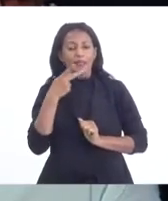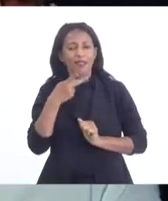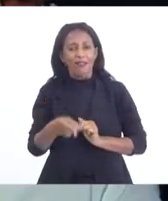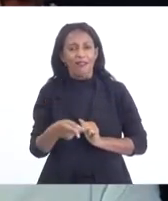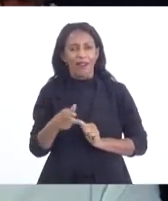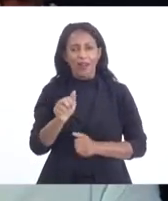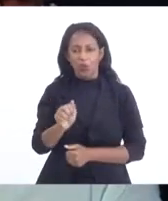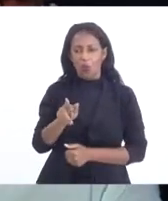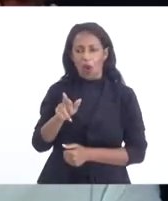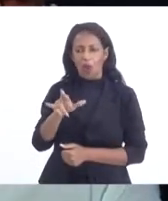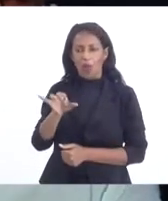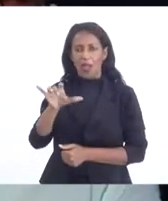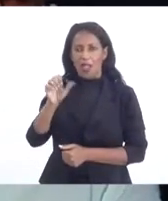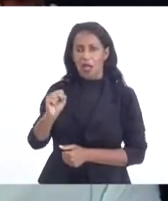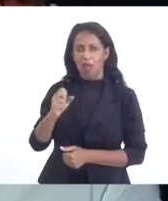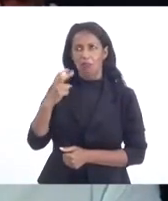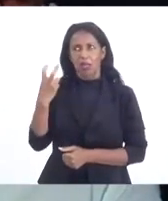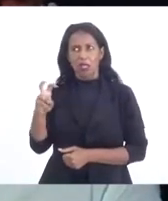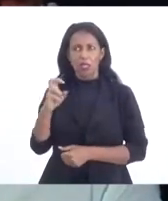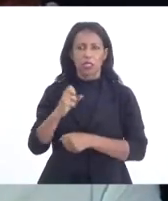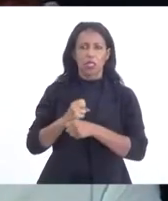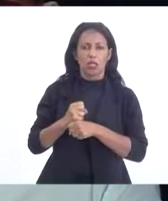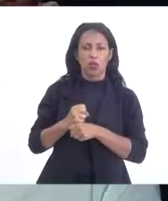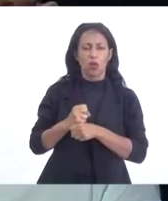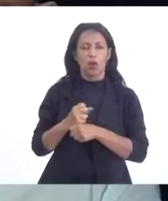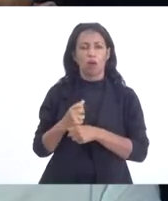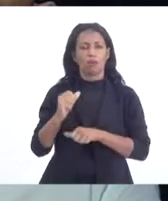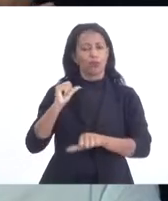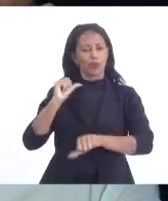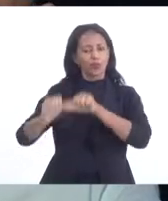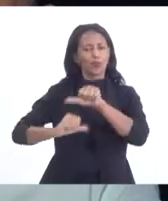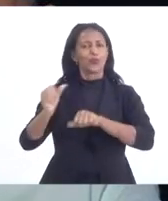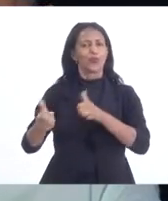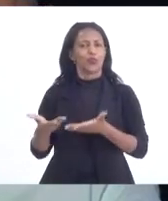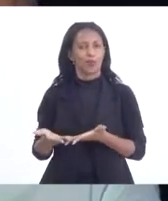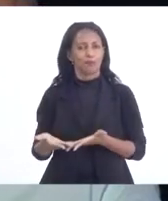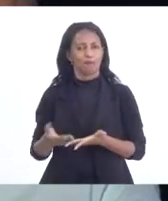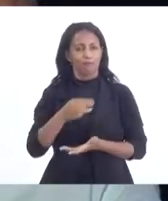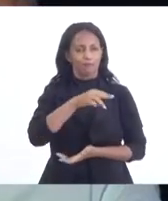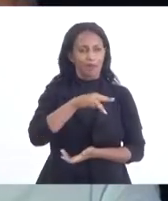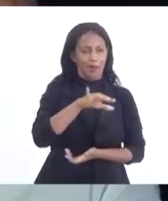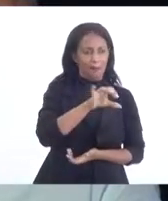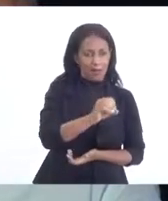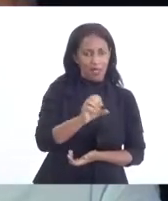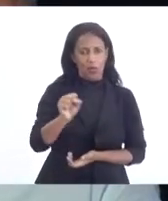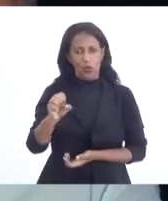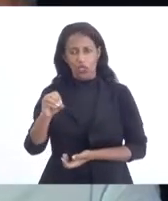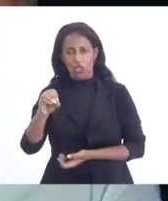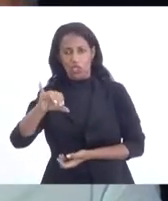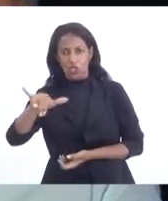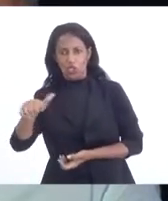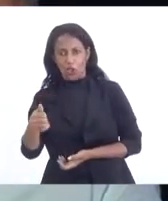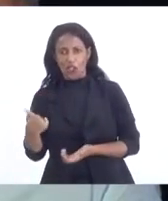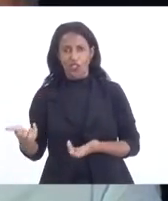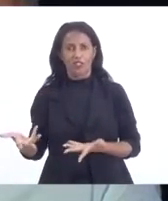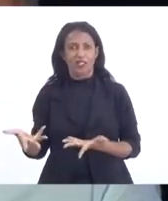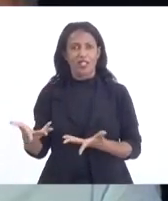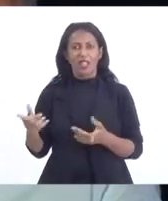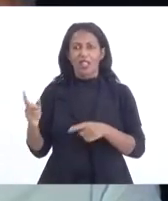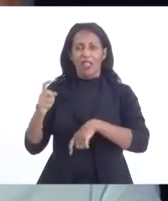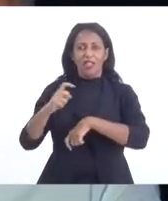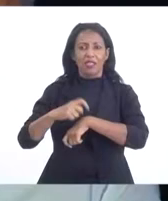Aureliano, daqui a 5 anos, daqui a 10 anos, não seja essa. Milho e soja são cultivos curtos,